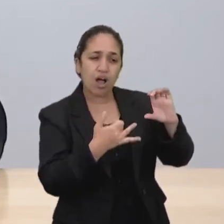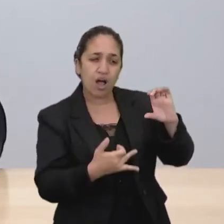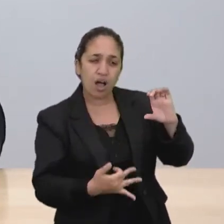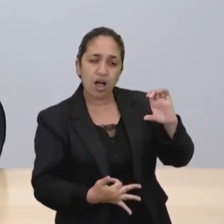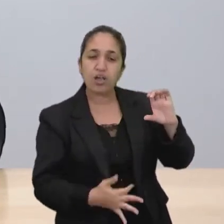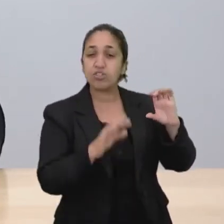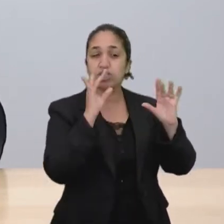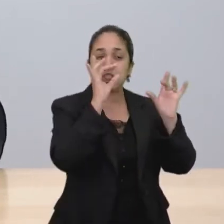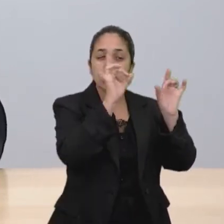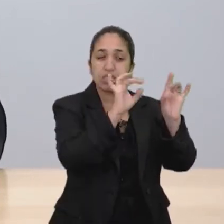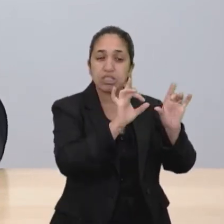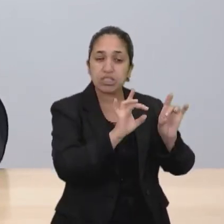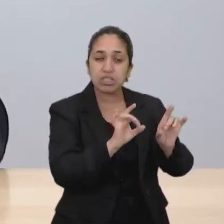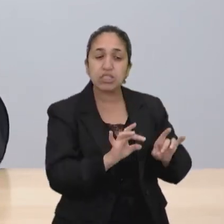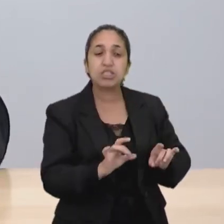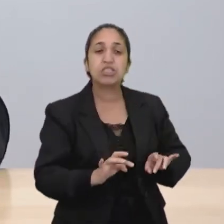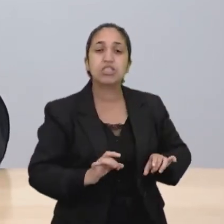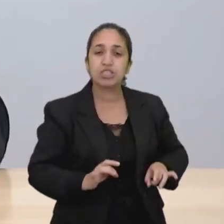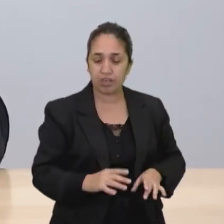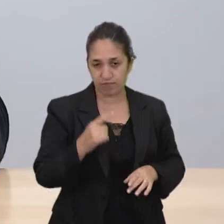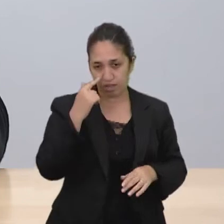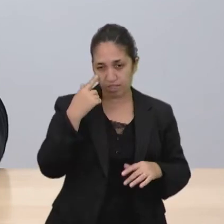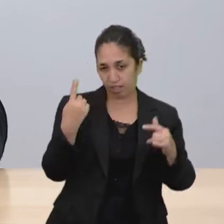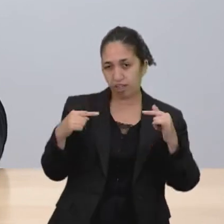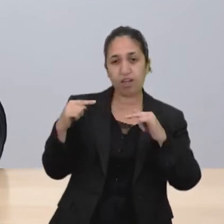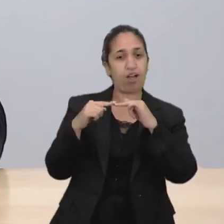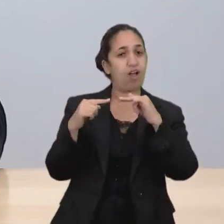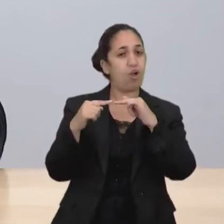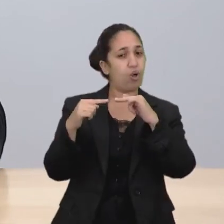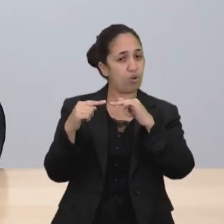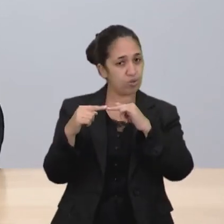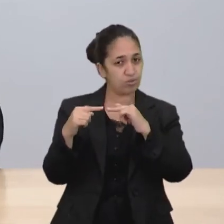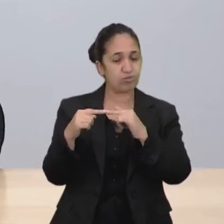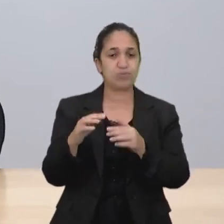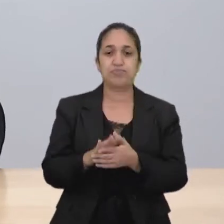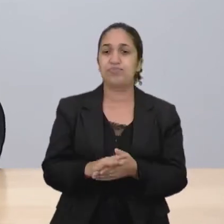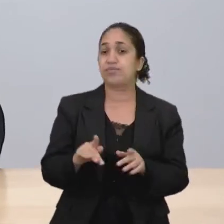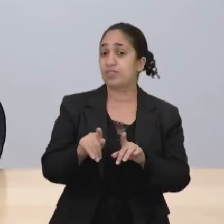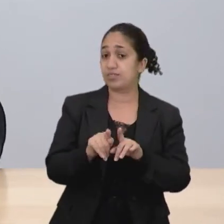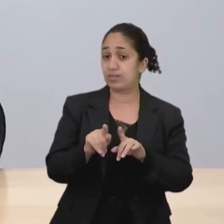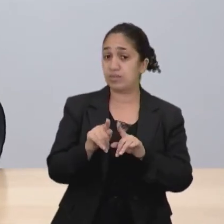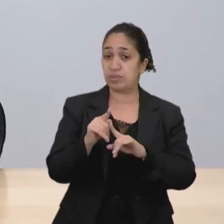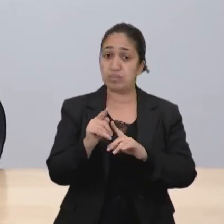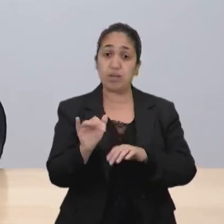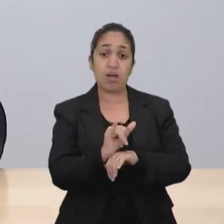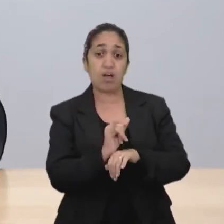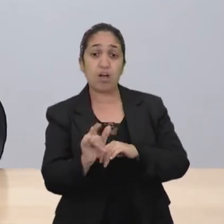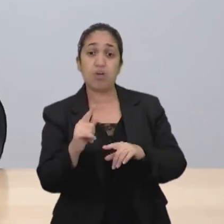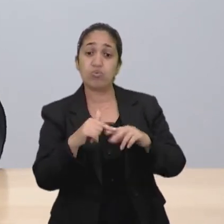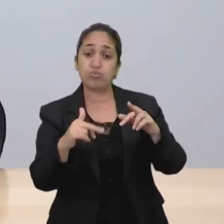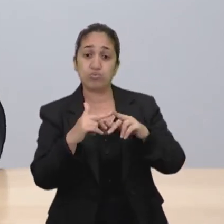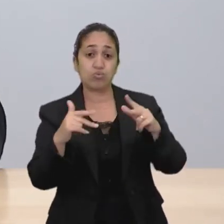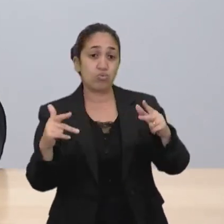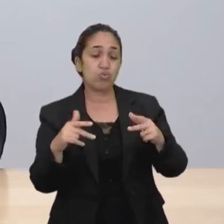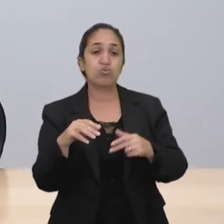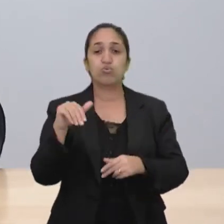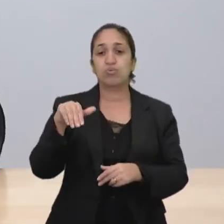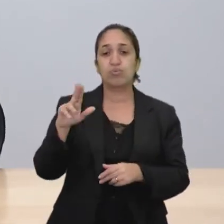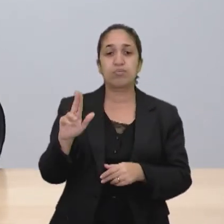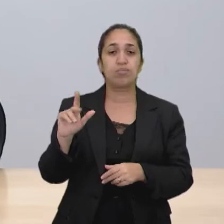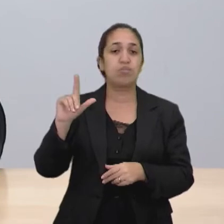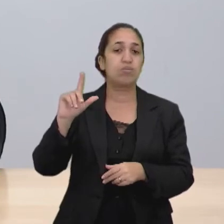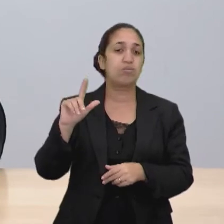características específicas desse suporte. A gente precisa estar de acordo com isso, o seu trabalho, Verificar também os recursos multissemióticos. O que é isso? Além